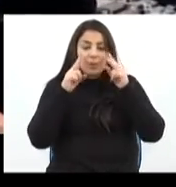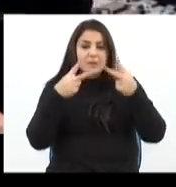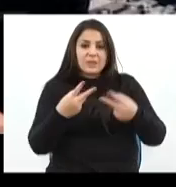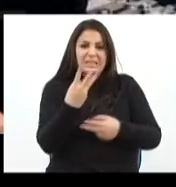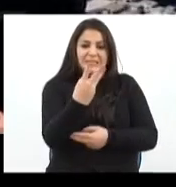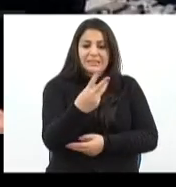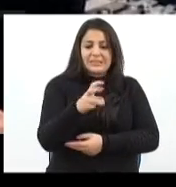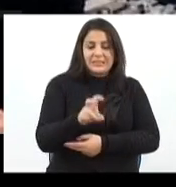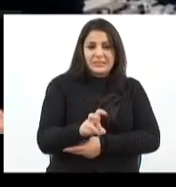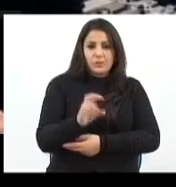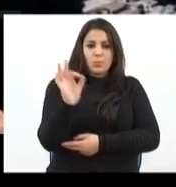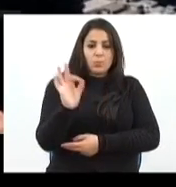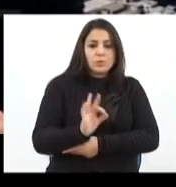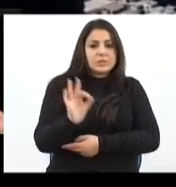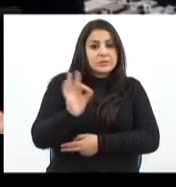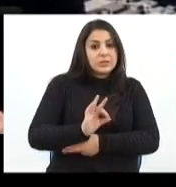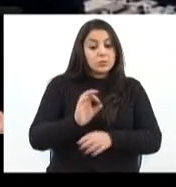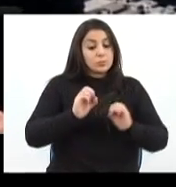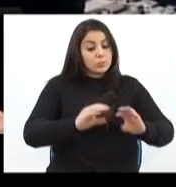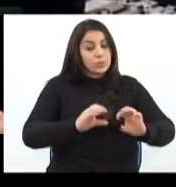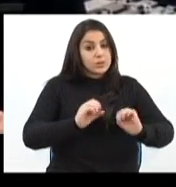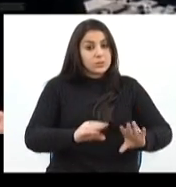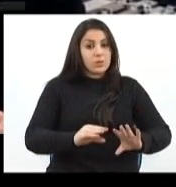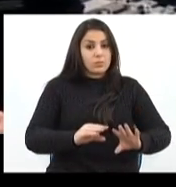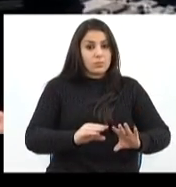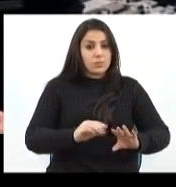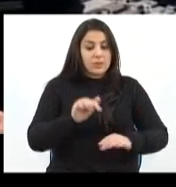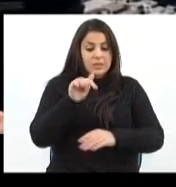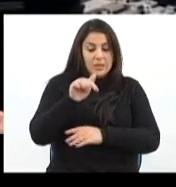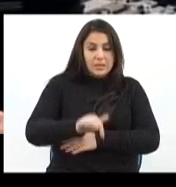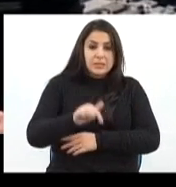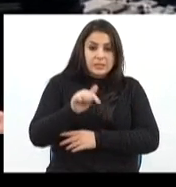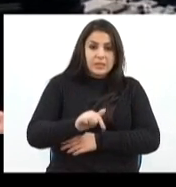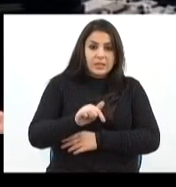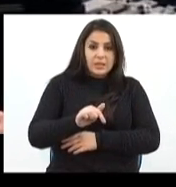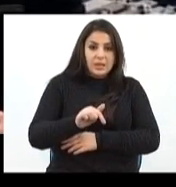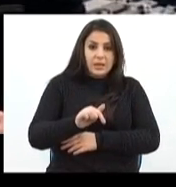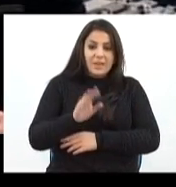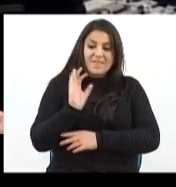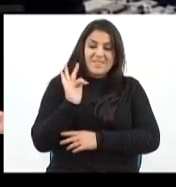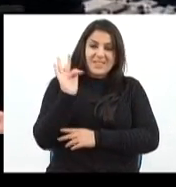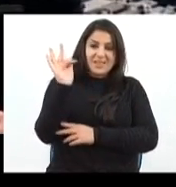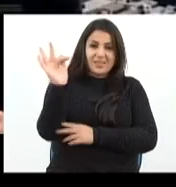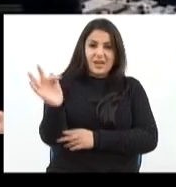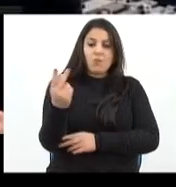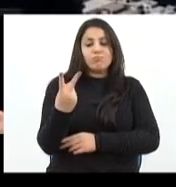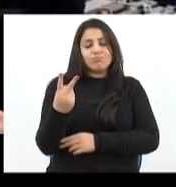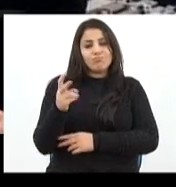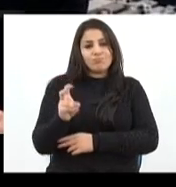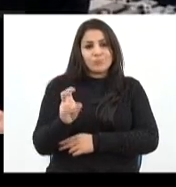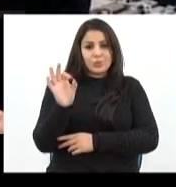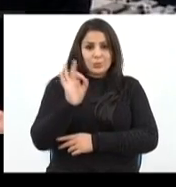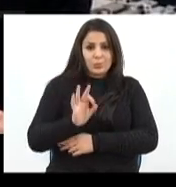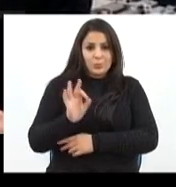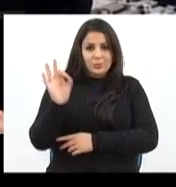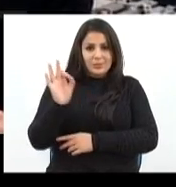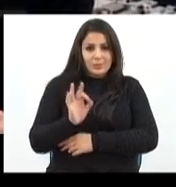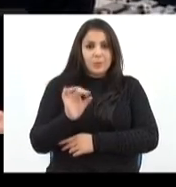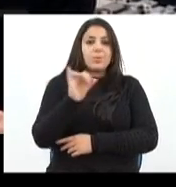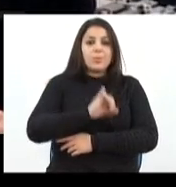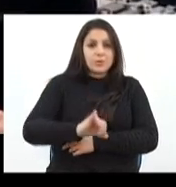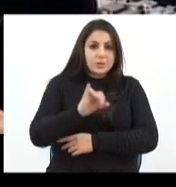de investimento na educação. E a Constituição Federal prevê 25%. Isso é importante a população ter